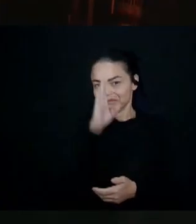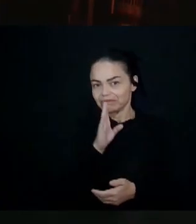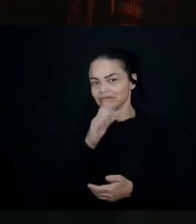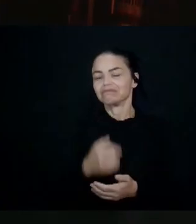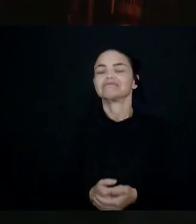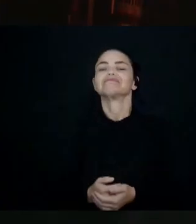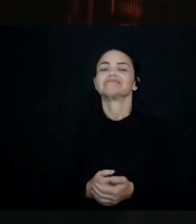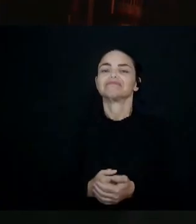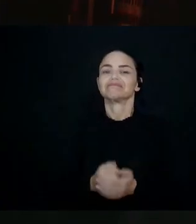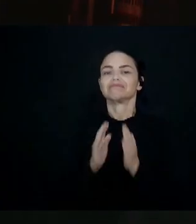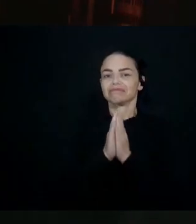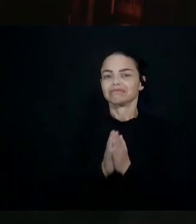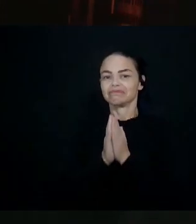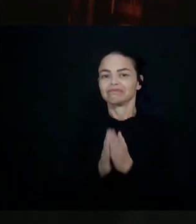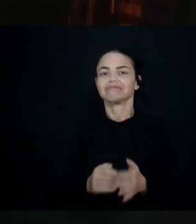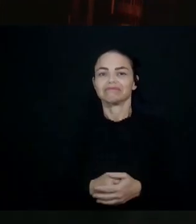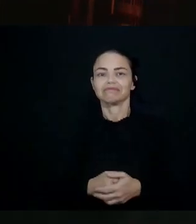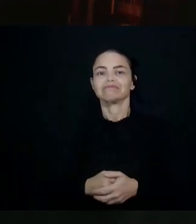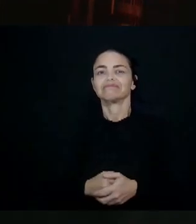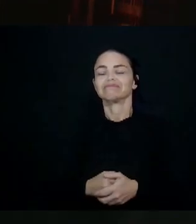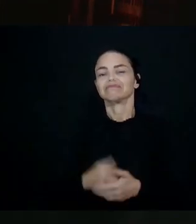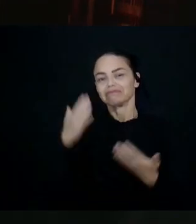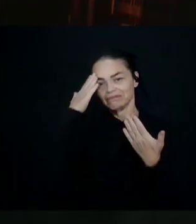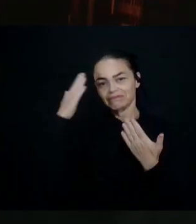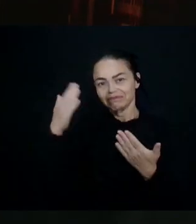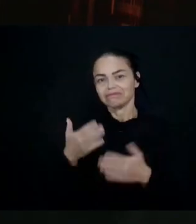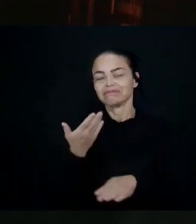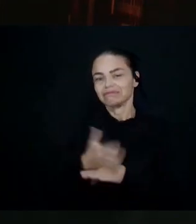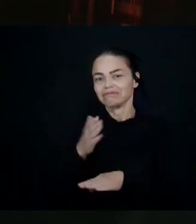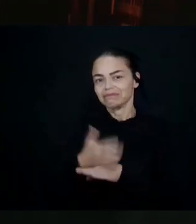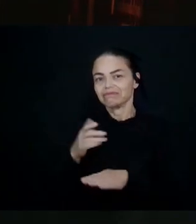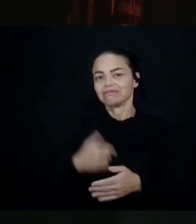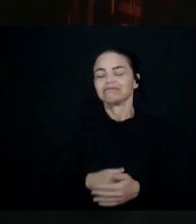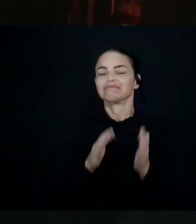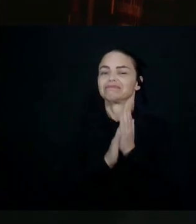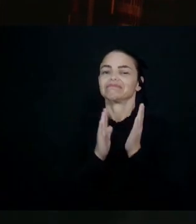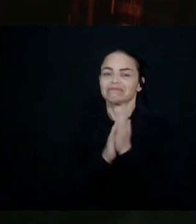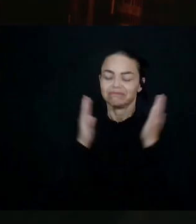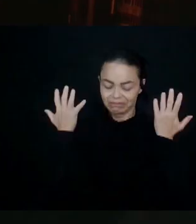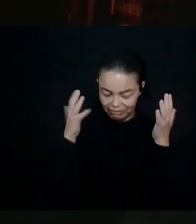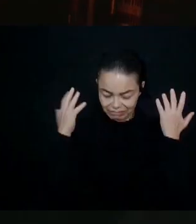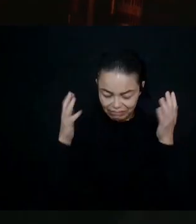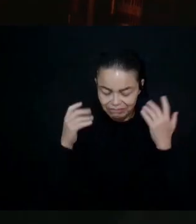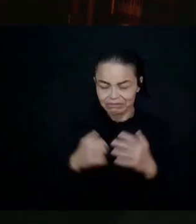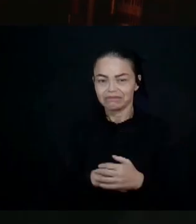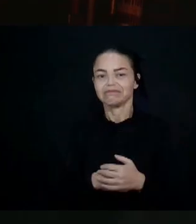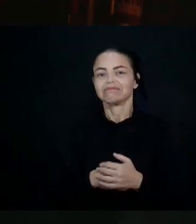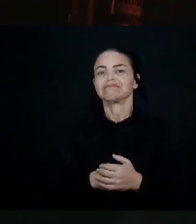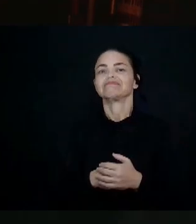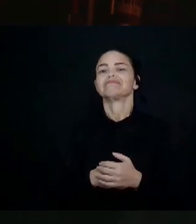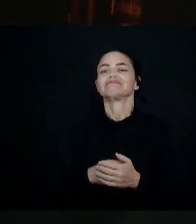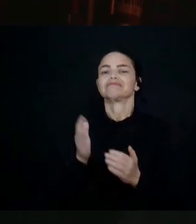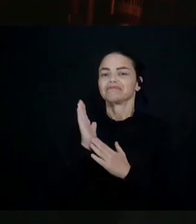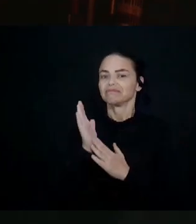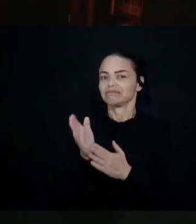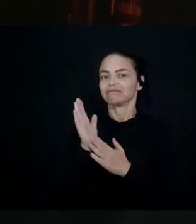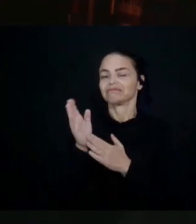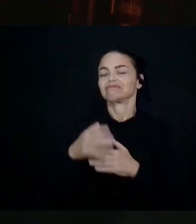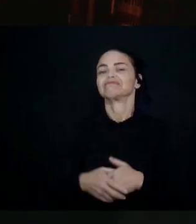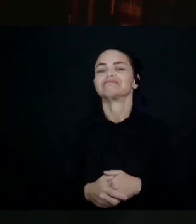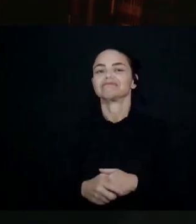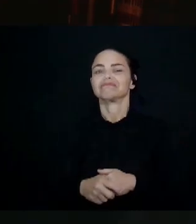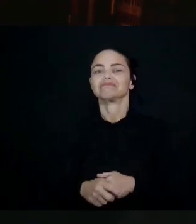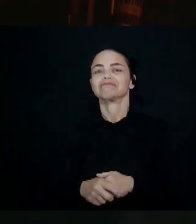suas considerações finais, quero agradecer a sua participação, parabéns aí por seguir essa